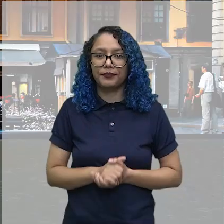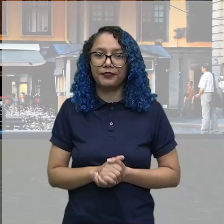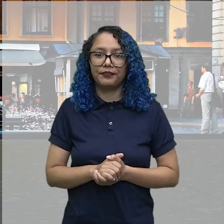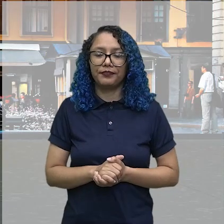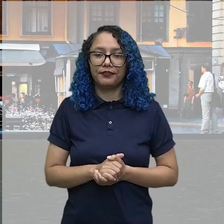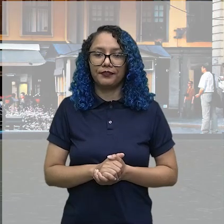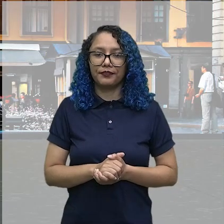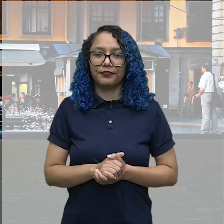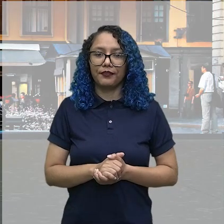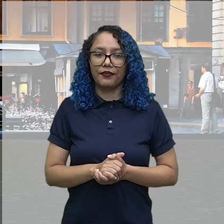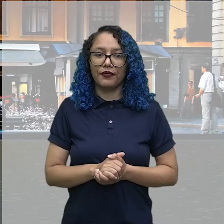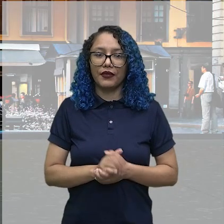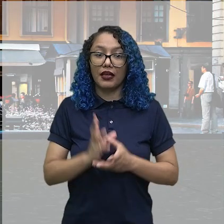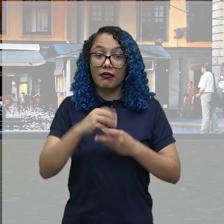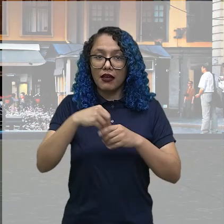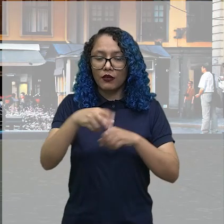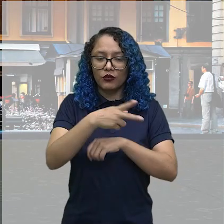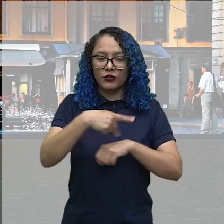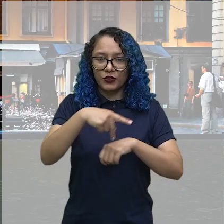cidades em países